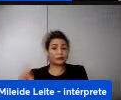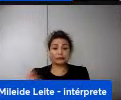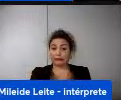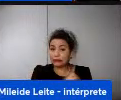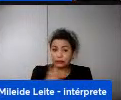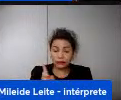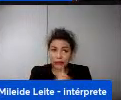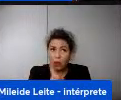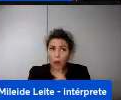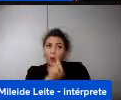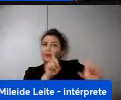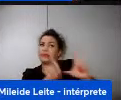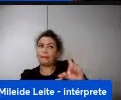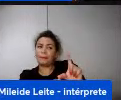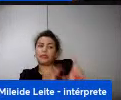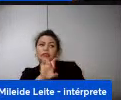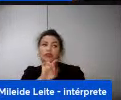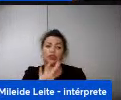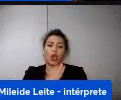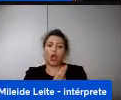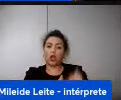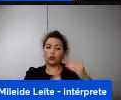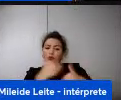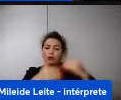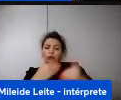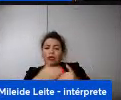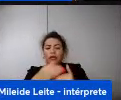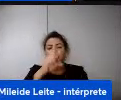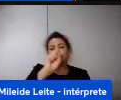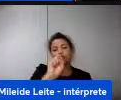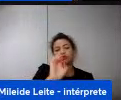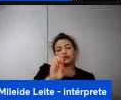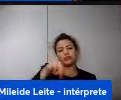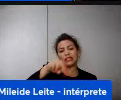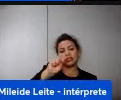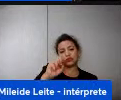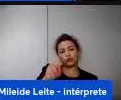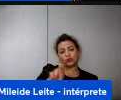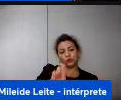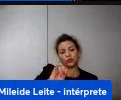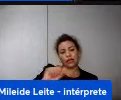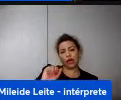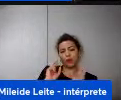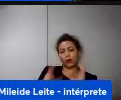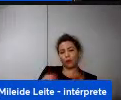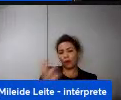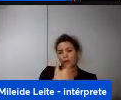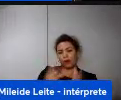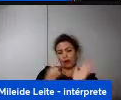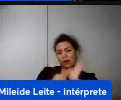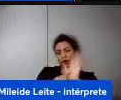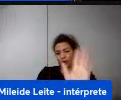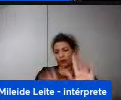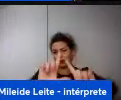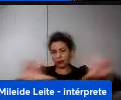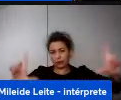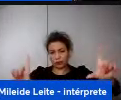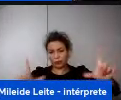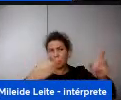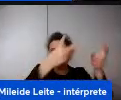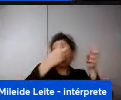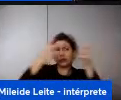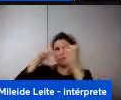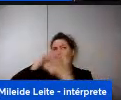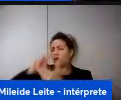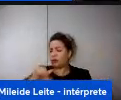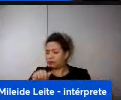ela não depende apenas de processos sensoriais, como eu estou mostrando aqui, e do modelo interno para o entendimento do mundo.